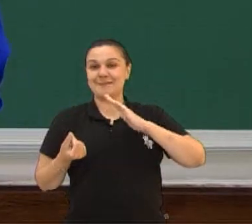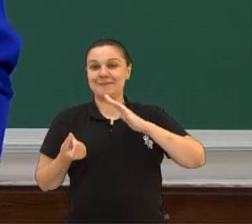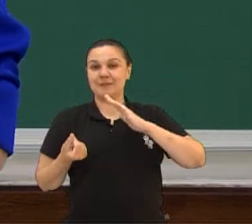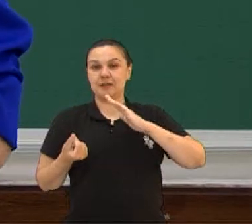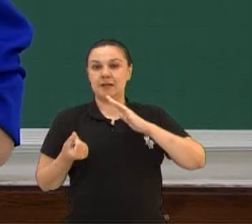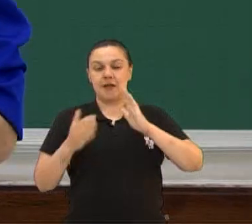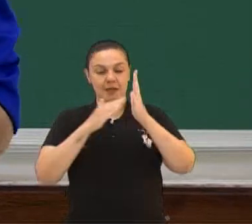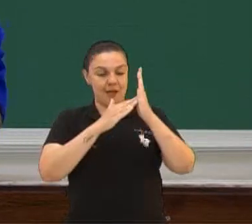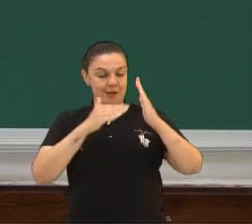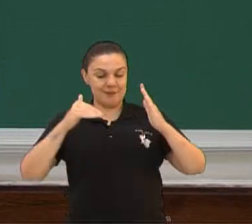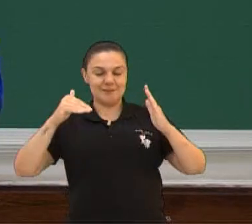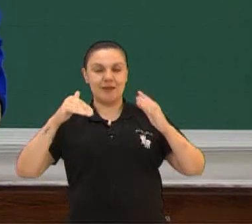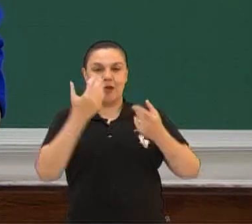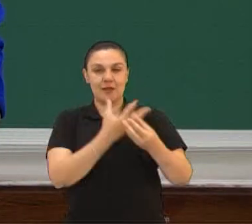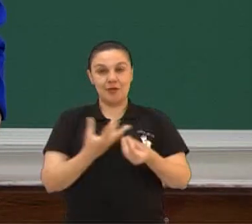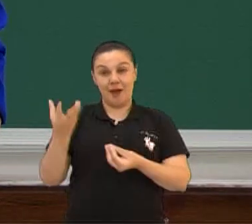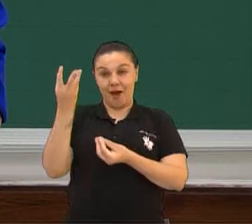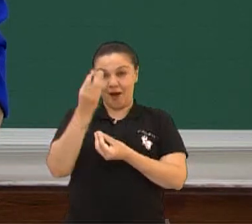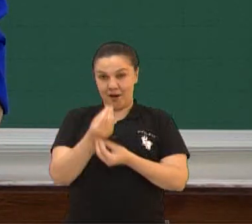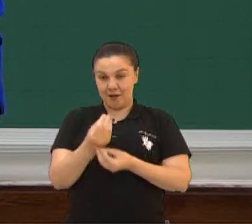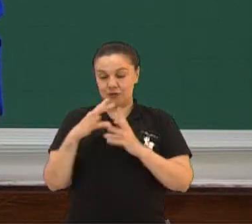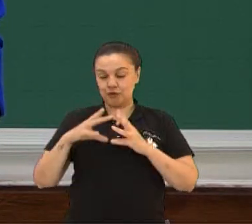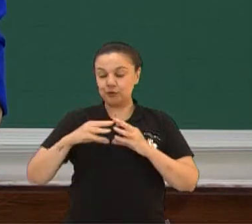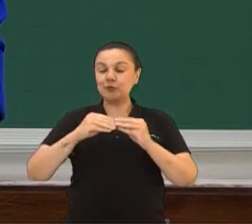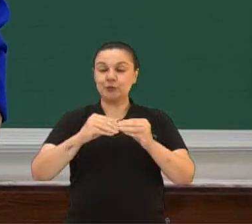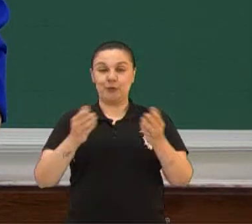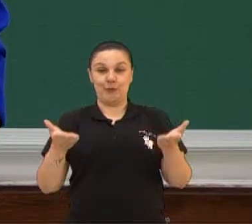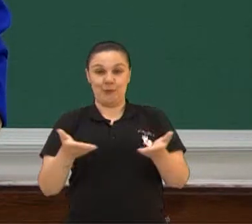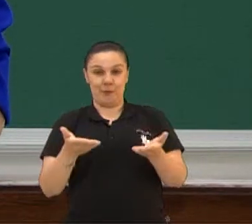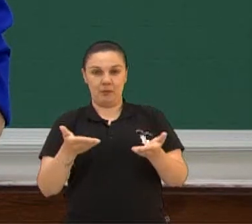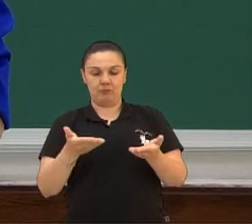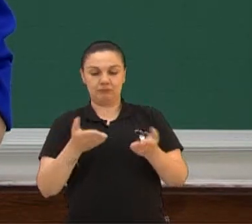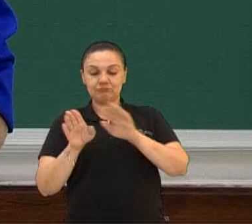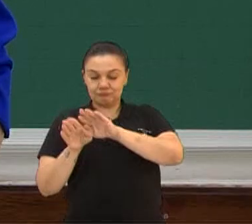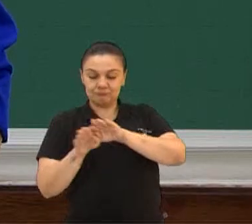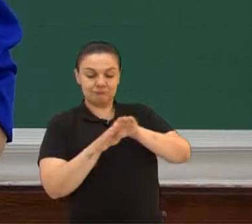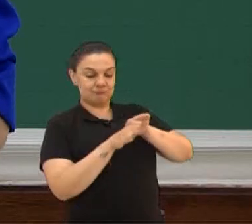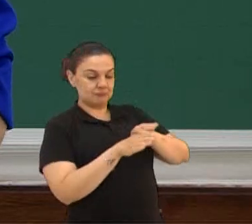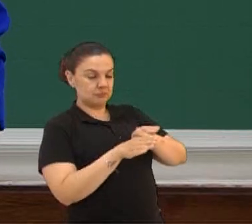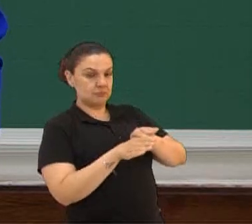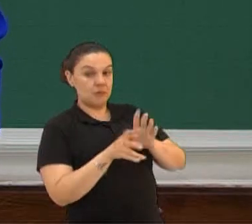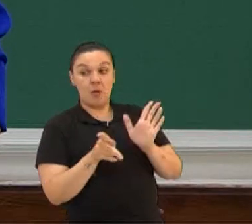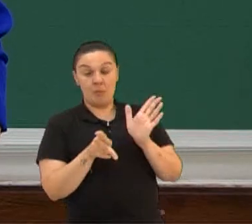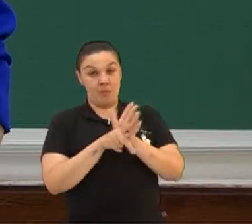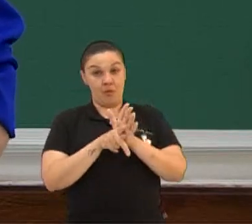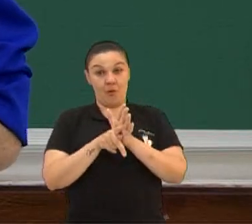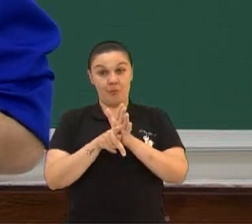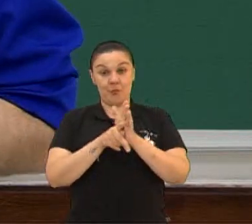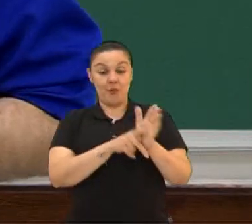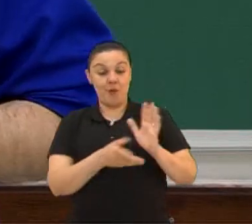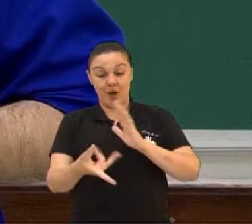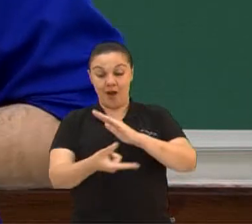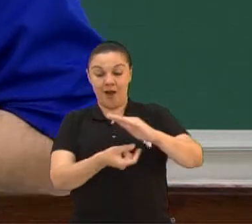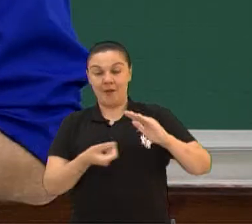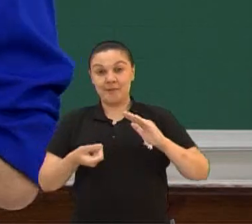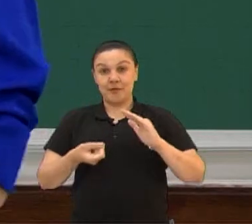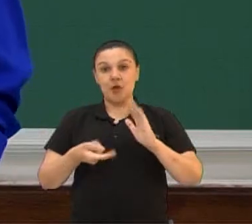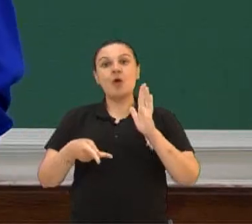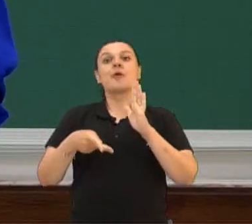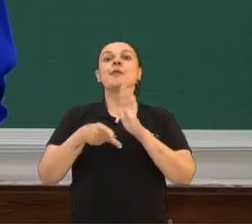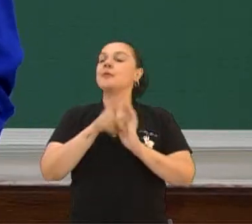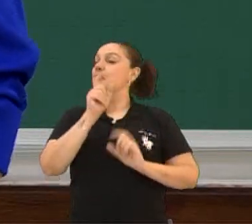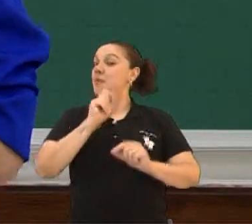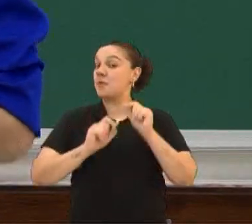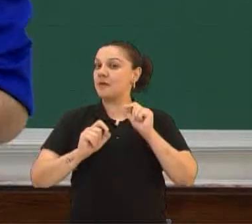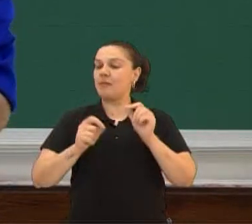a estética, a arte de um modo geral, agora passa a ser utilizada pelo capitalismo como um produto